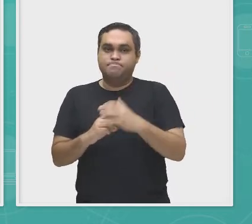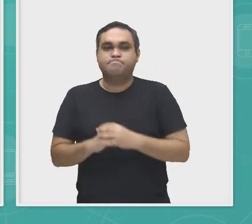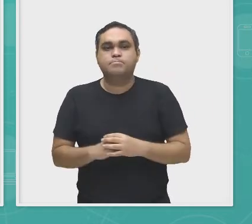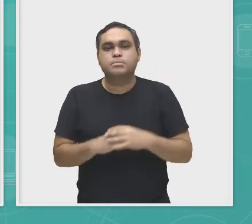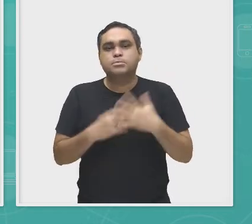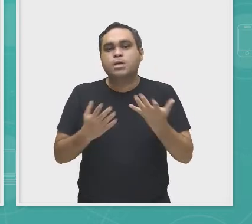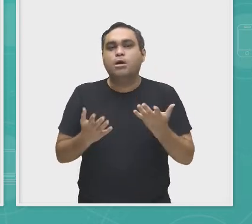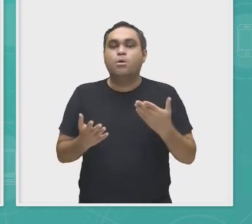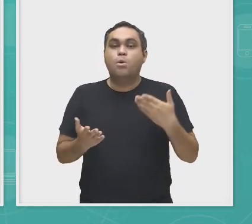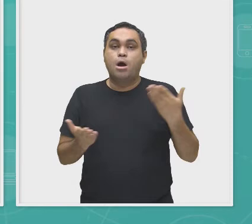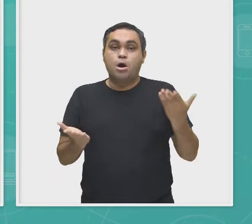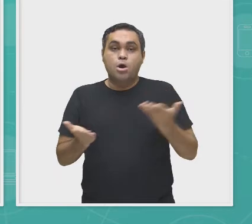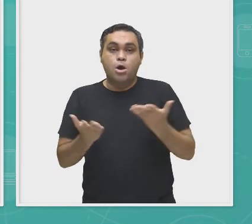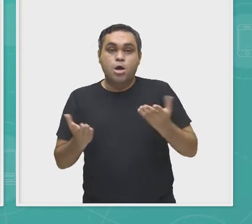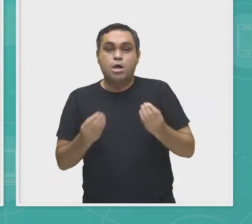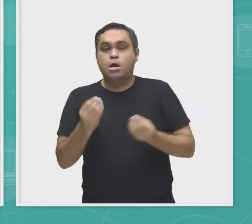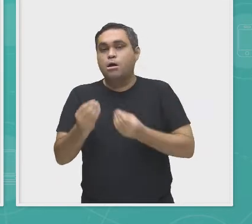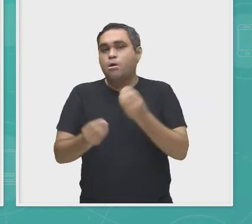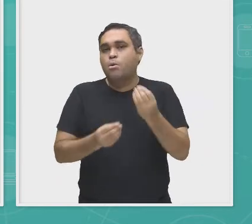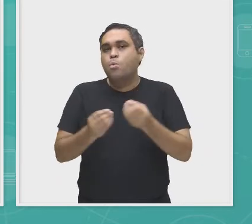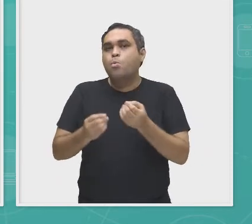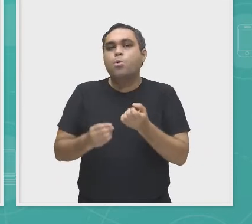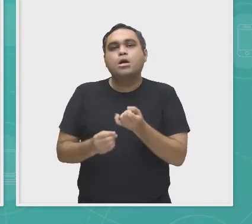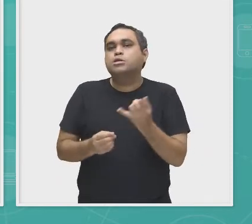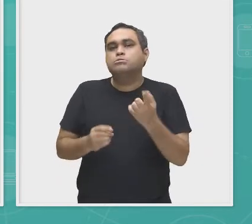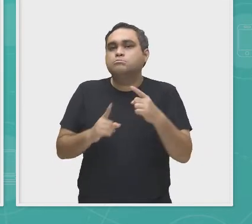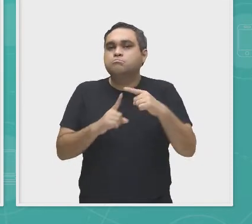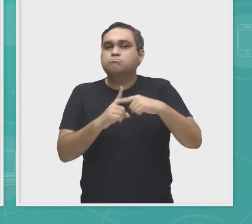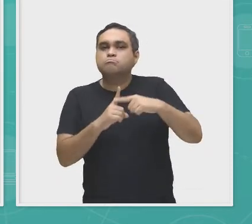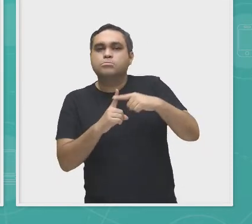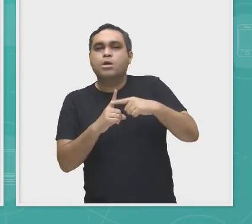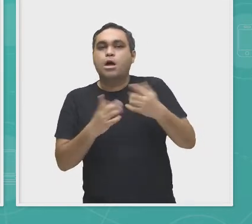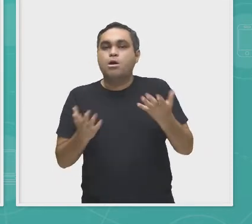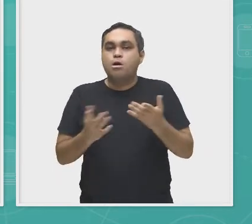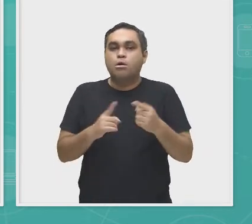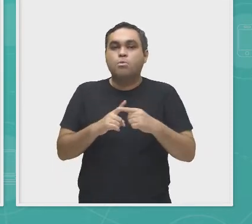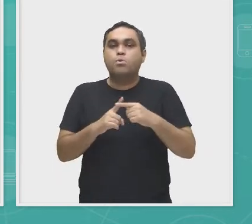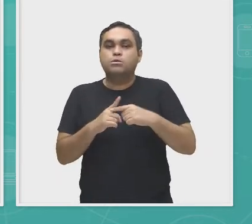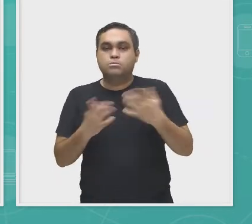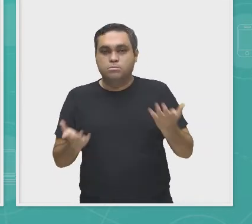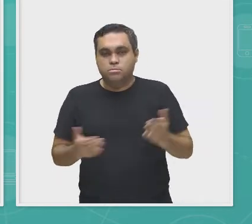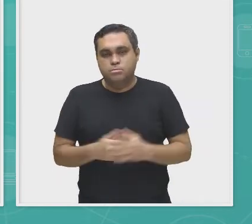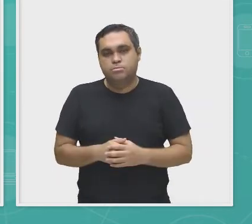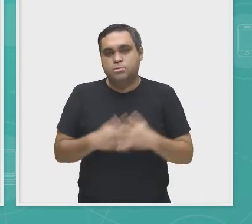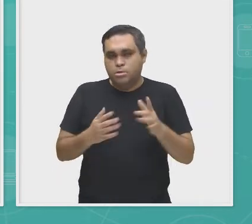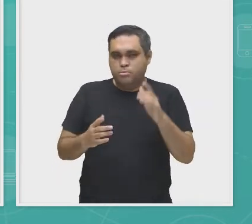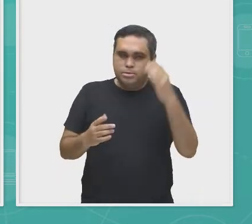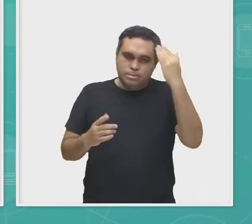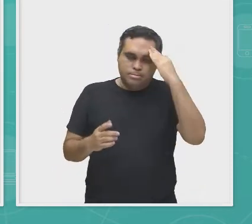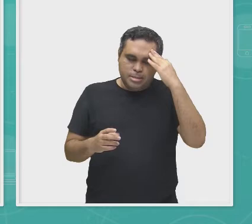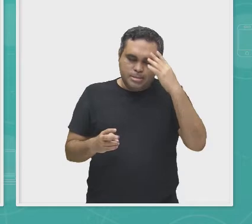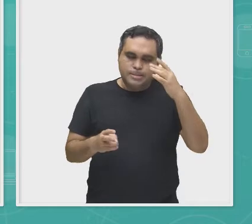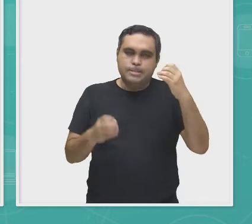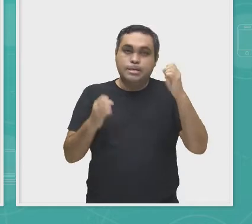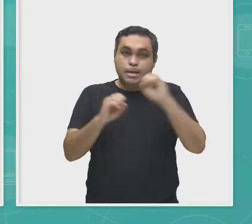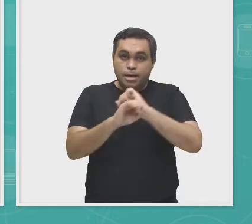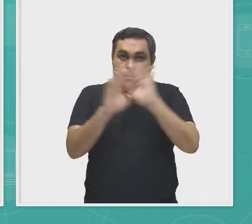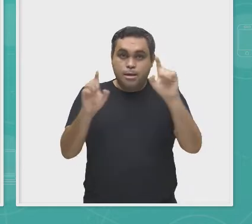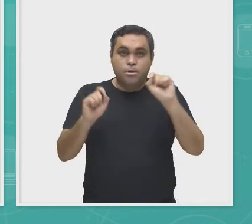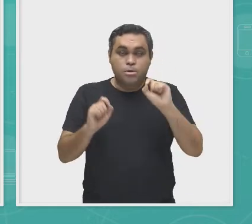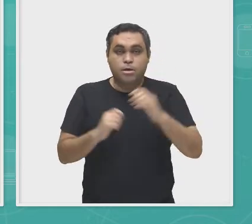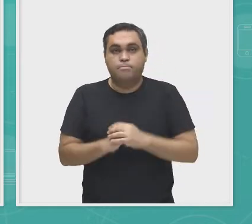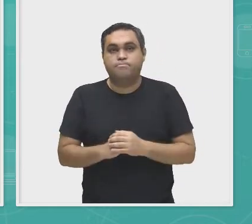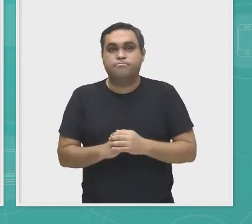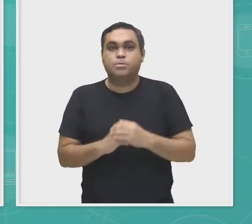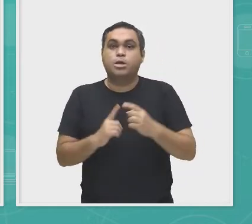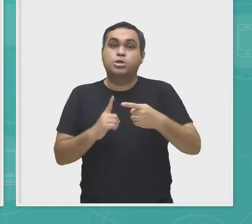Pessoal, uma coisa a gente tem que entender, né? Quando a gente está falando de temperatura, quando a gente fala